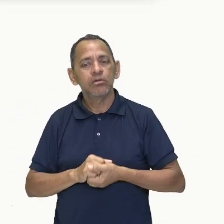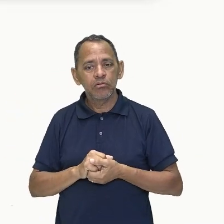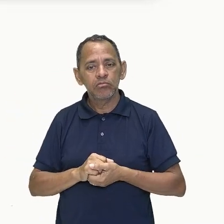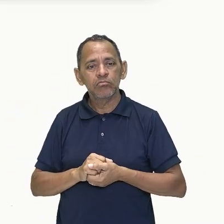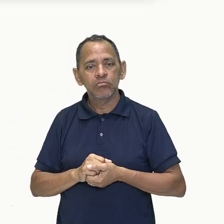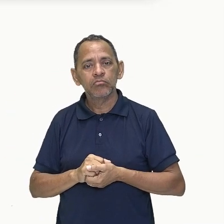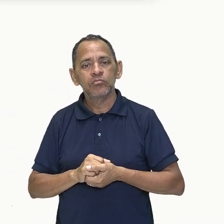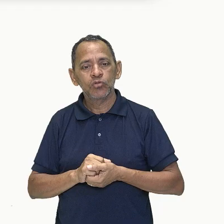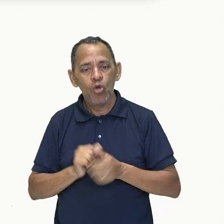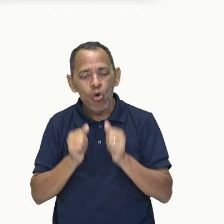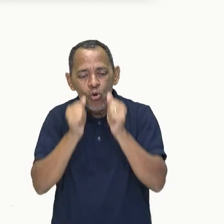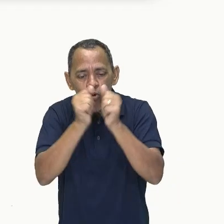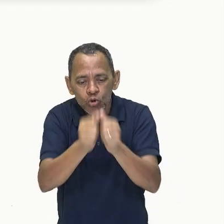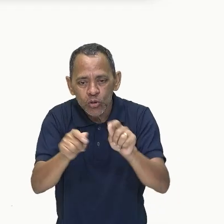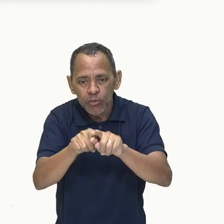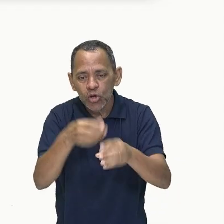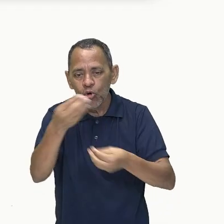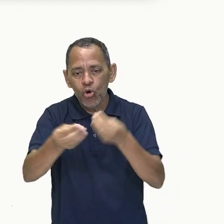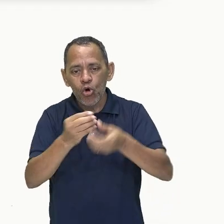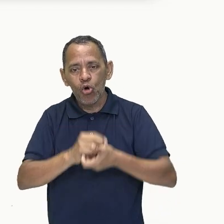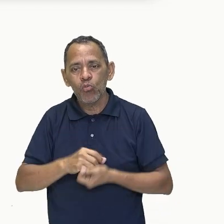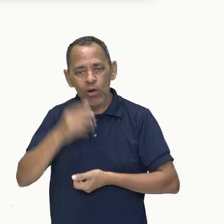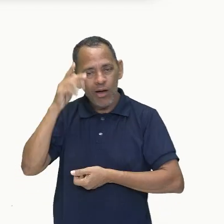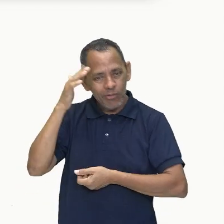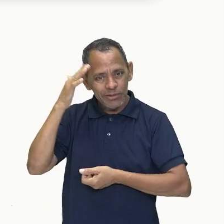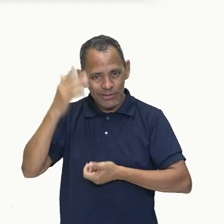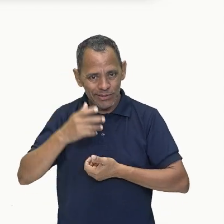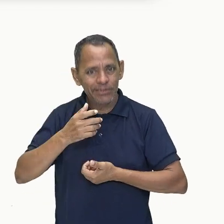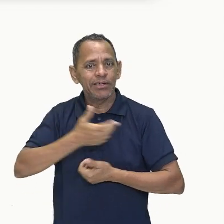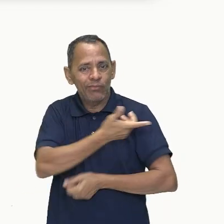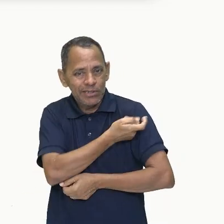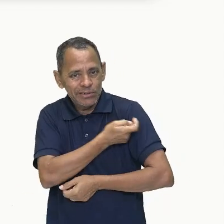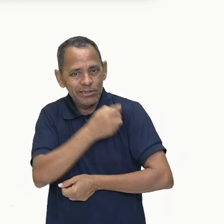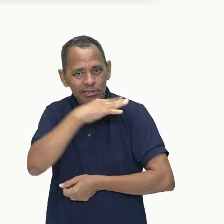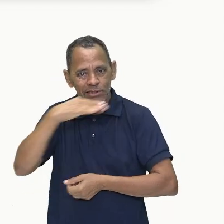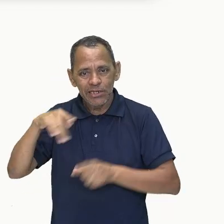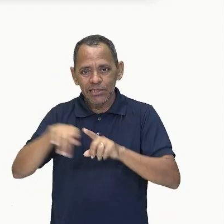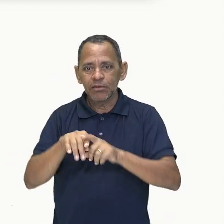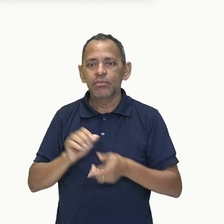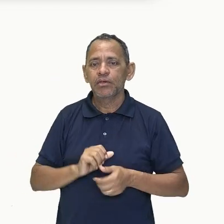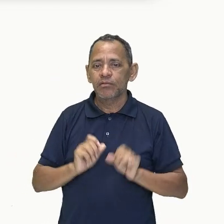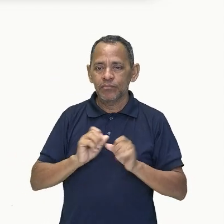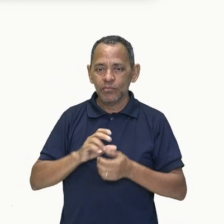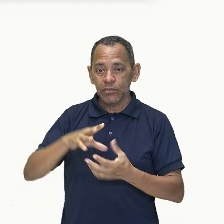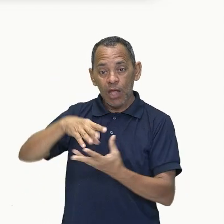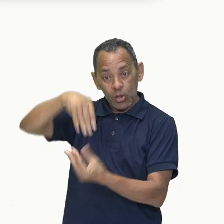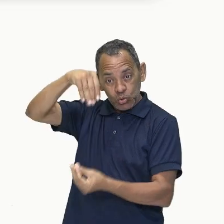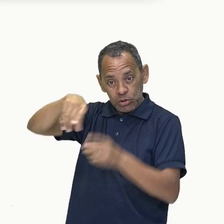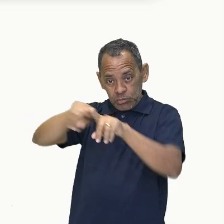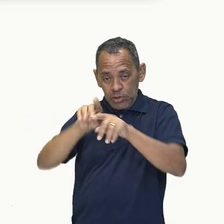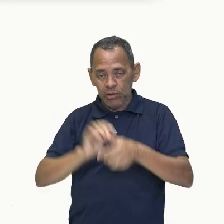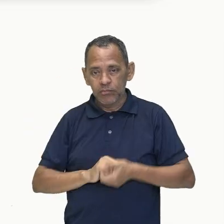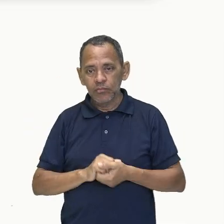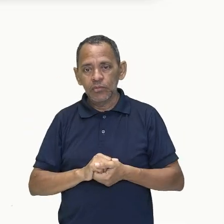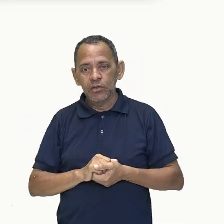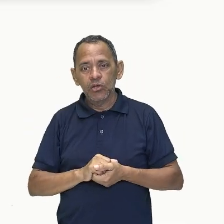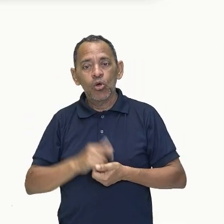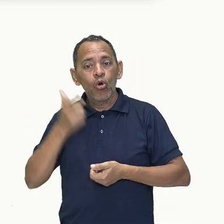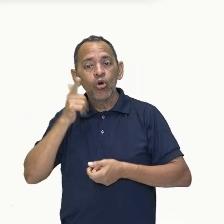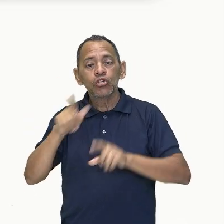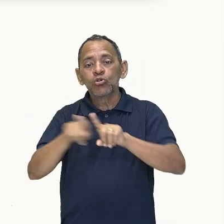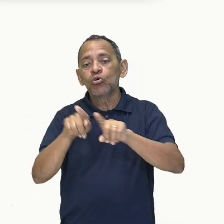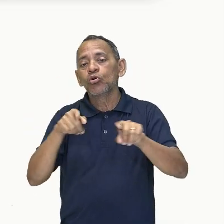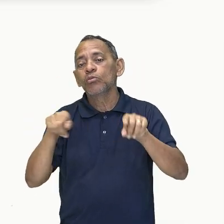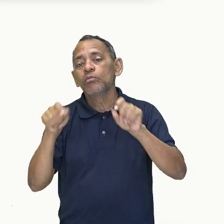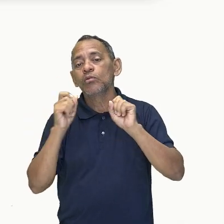ver como é que anda a vacinação das crianças ao longo de sua vida, certo? Outro legado, outra conquista